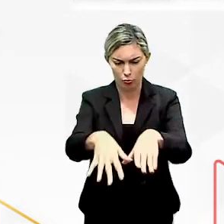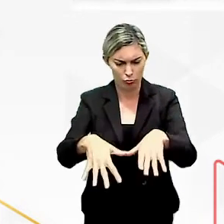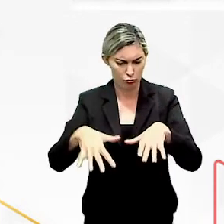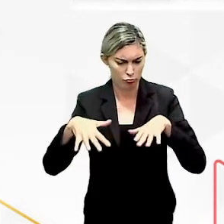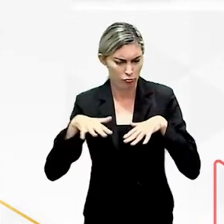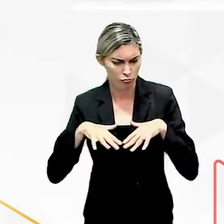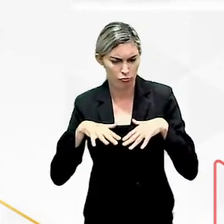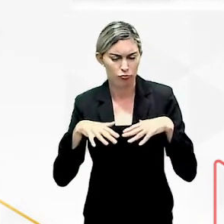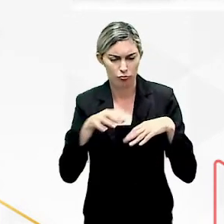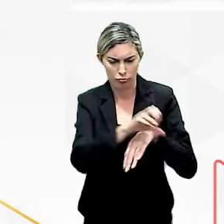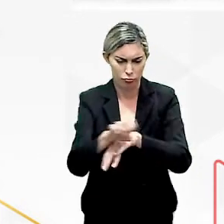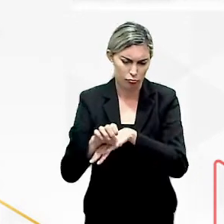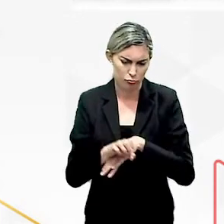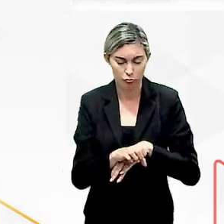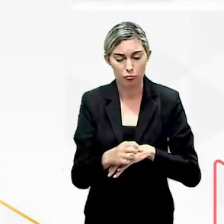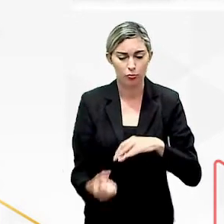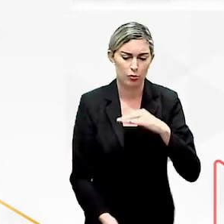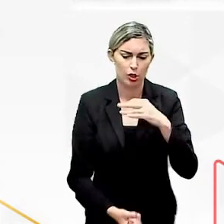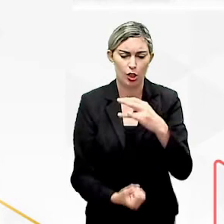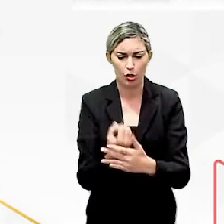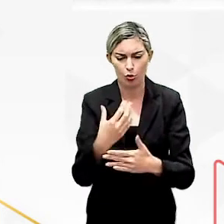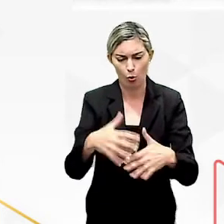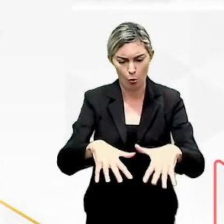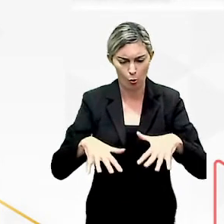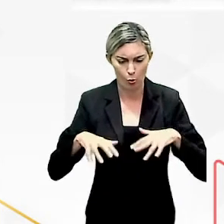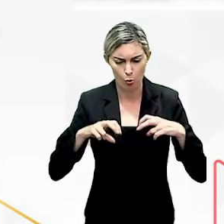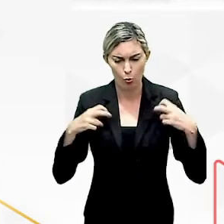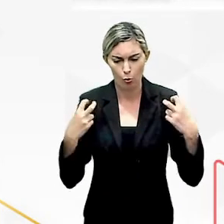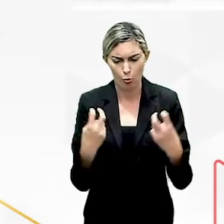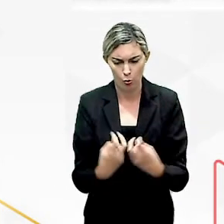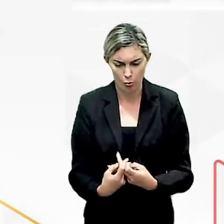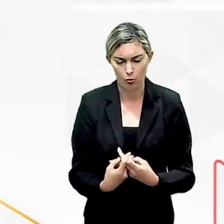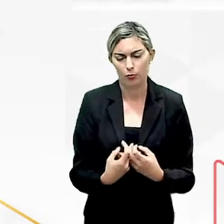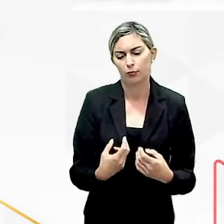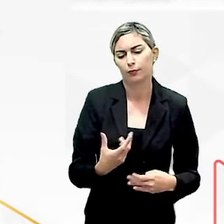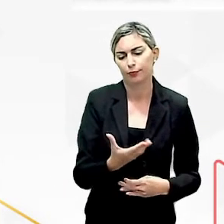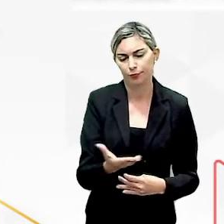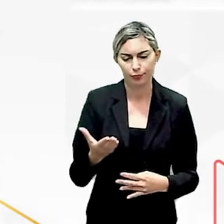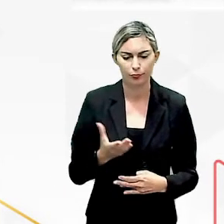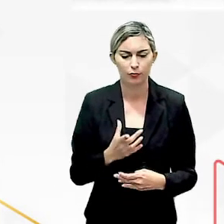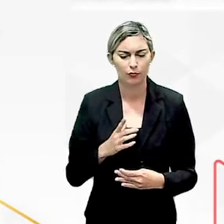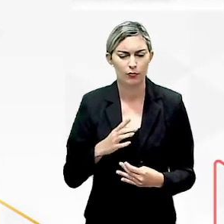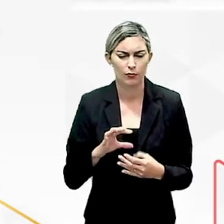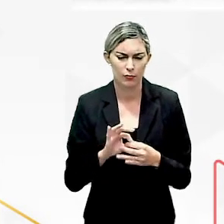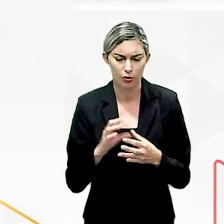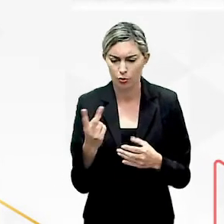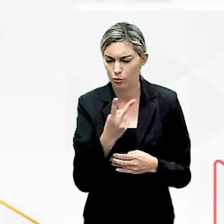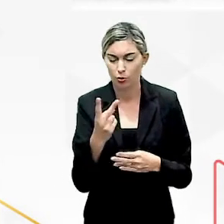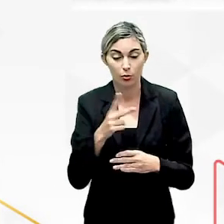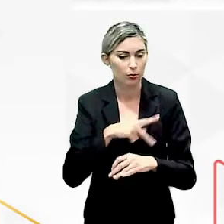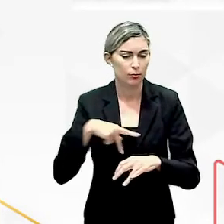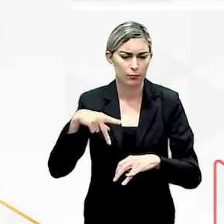Haia, enfim, e criou a Corte de Arbitramento, ou seja, ao invés de deixar que dois países